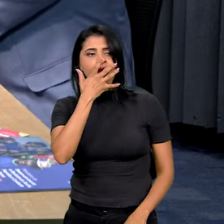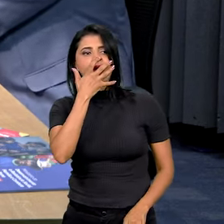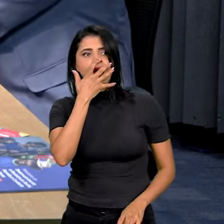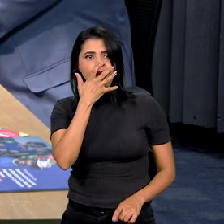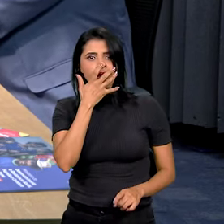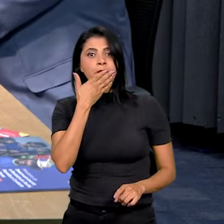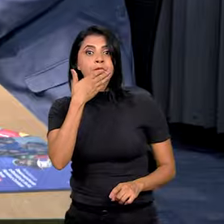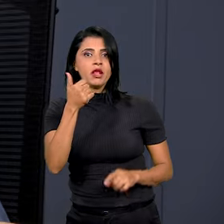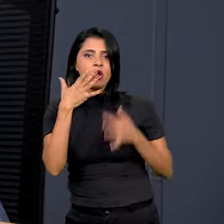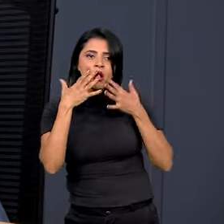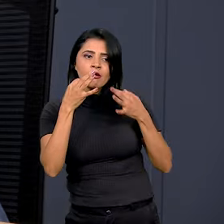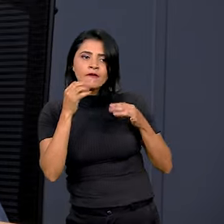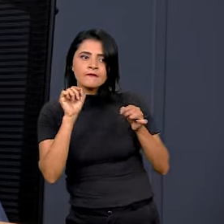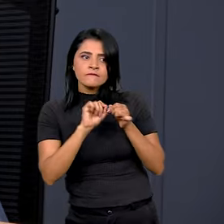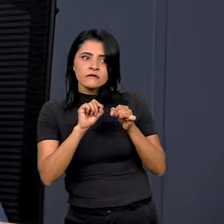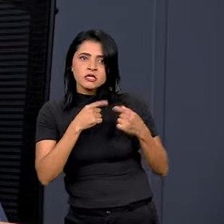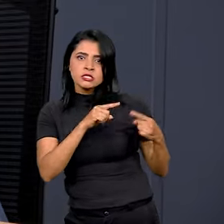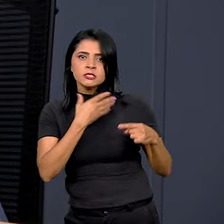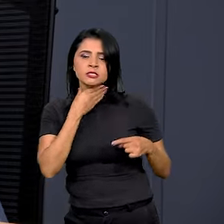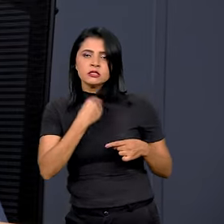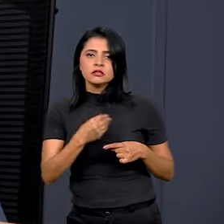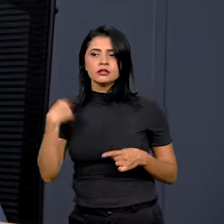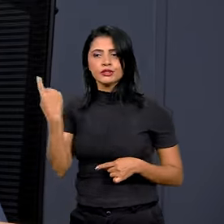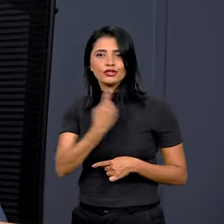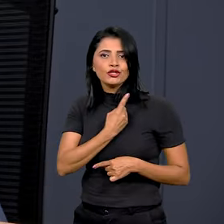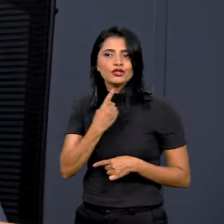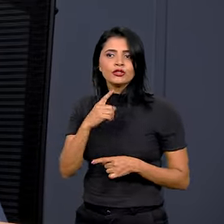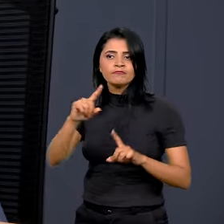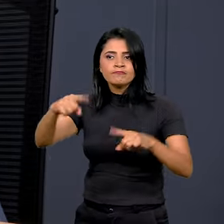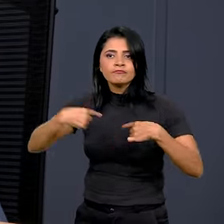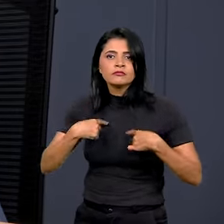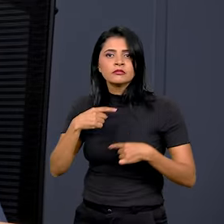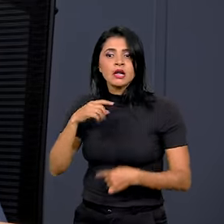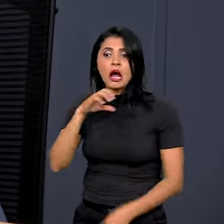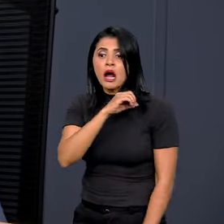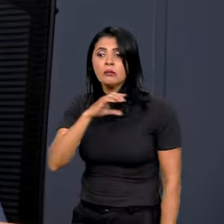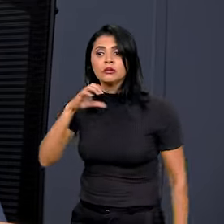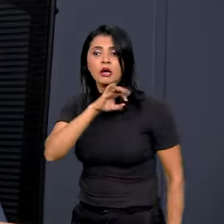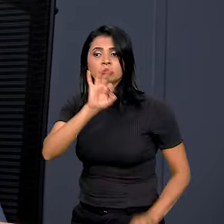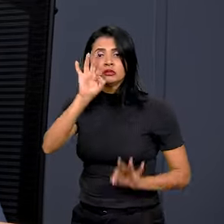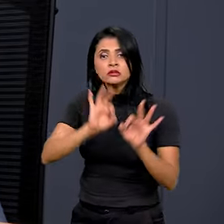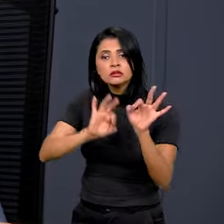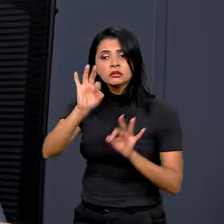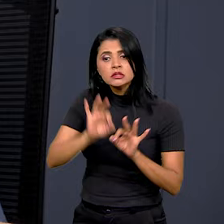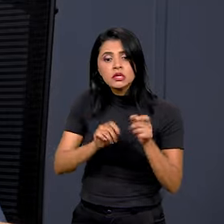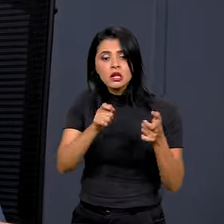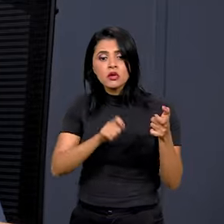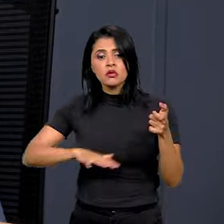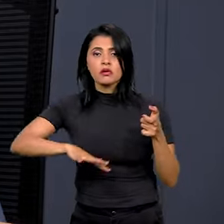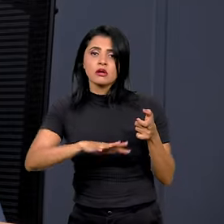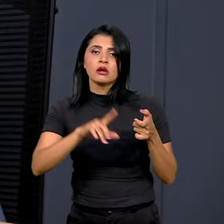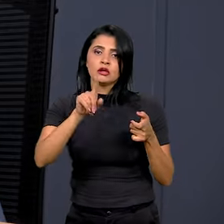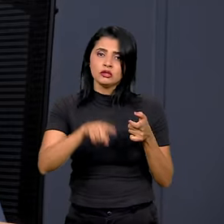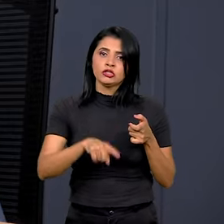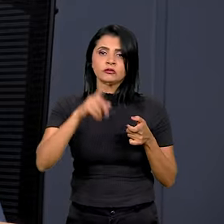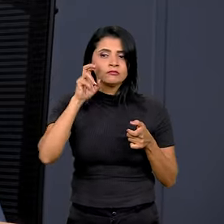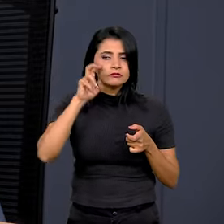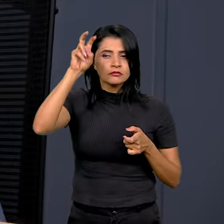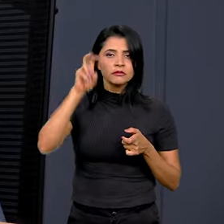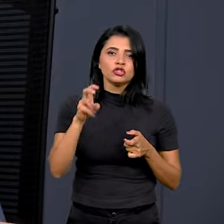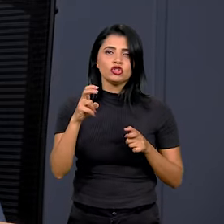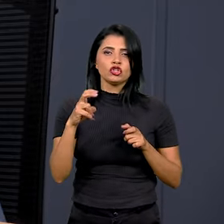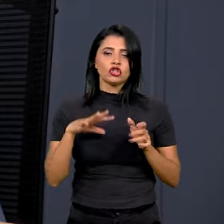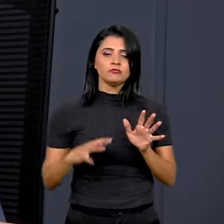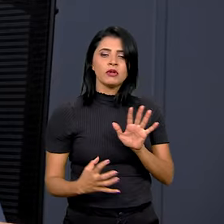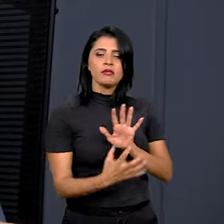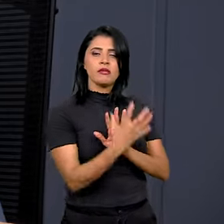quadrilhas fazerem essa mudança E aí a gente tem um desafio Qual que é o desafio a velocidade a gente tem que conseguir construir espaços de de inteligência